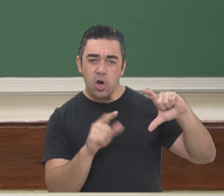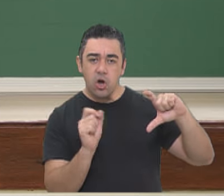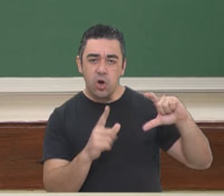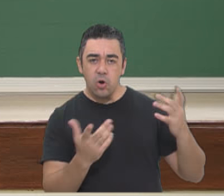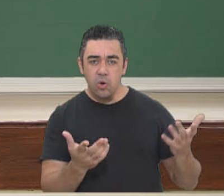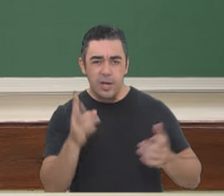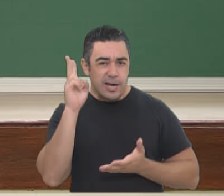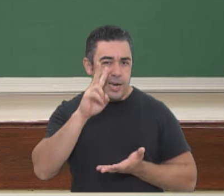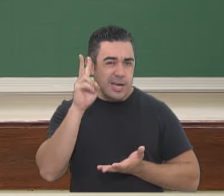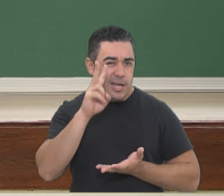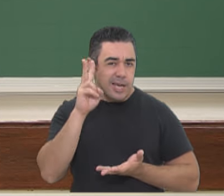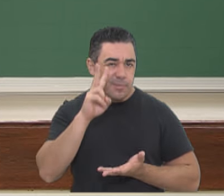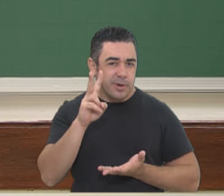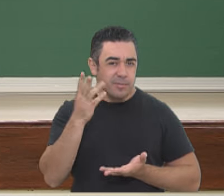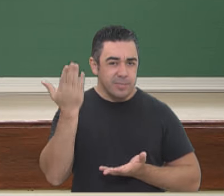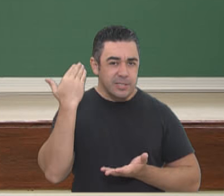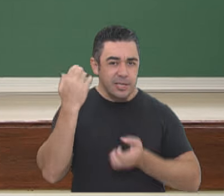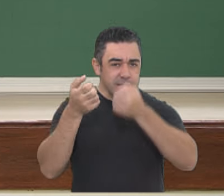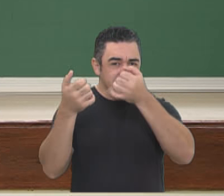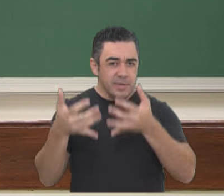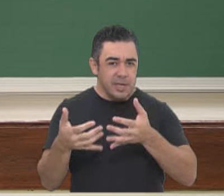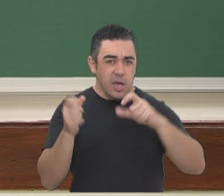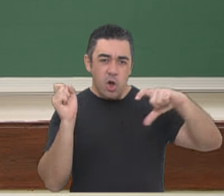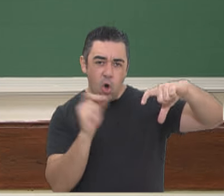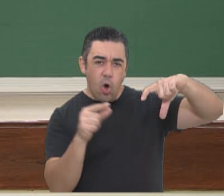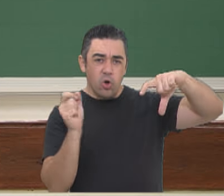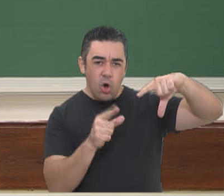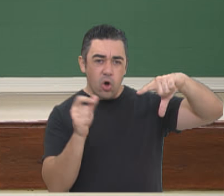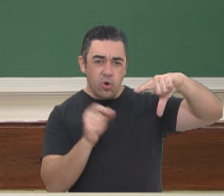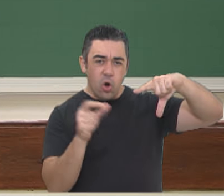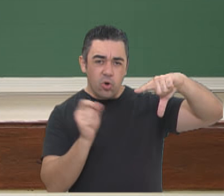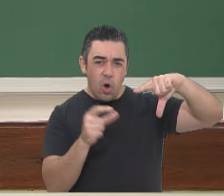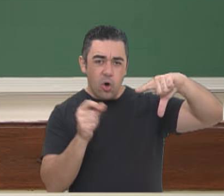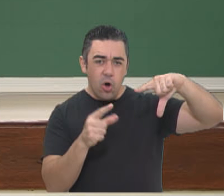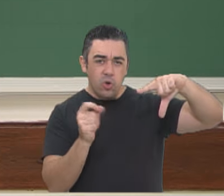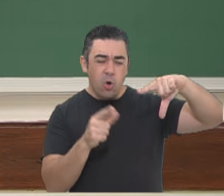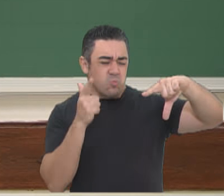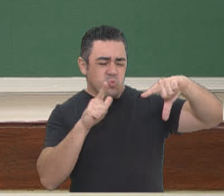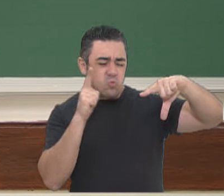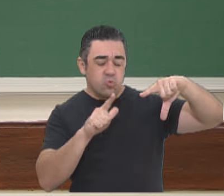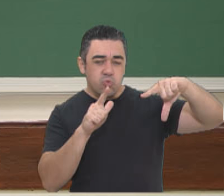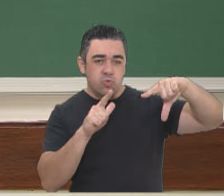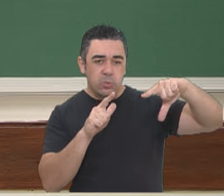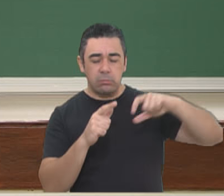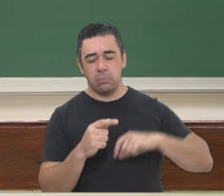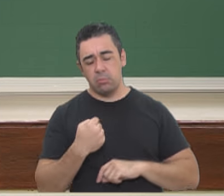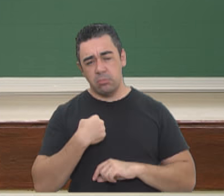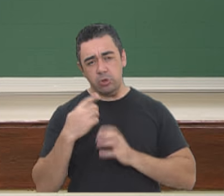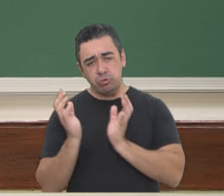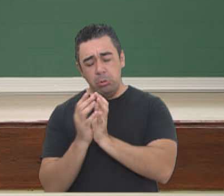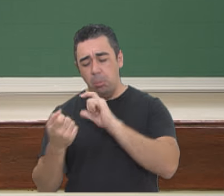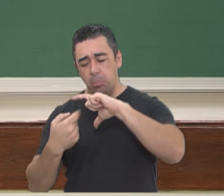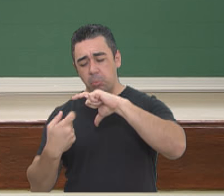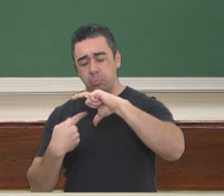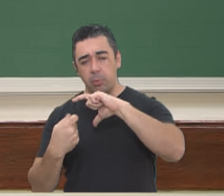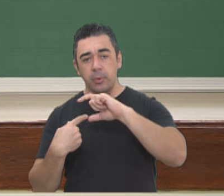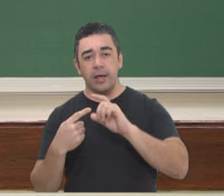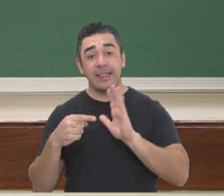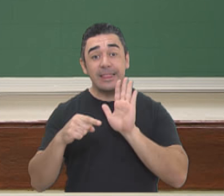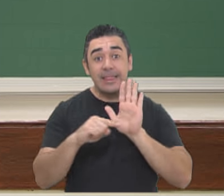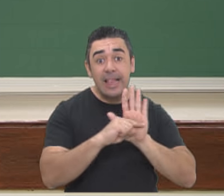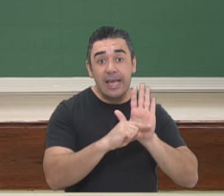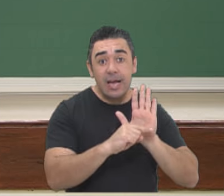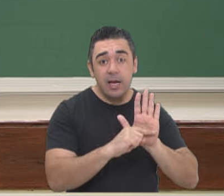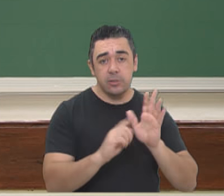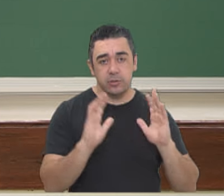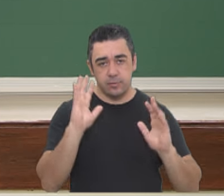15. Lembra da situação lá do último colocado lá na nossa tabela? Tinha um saldo negativo de gols, tudo bem?